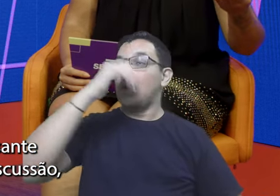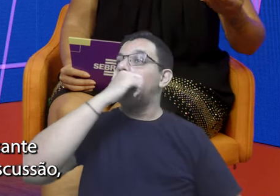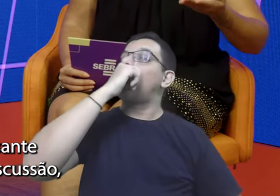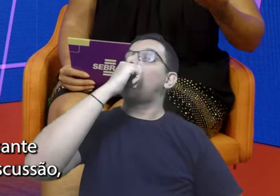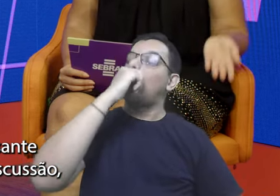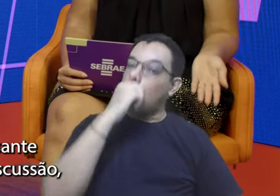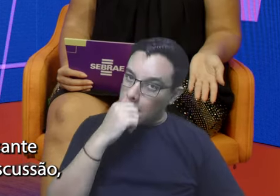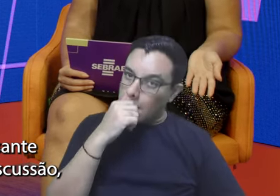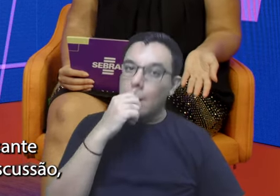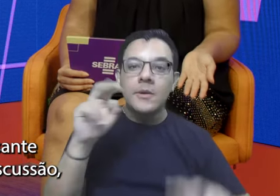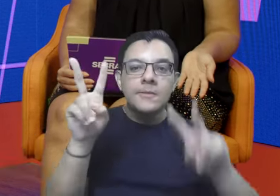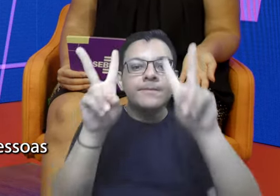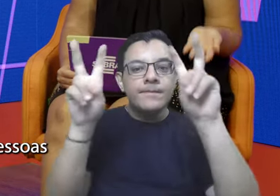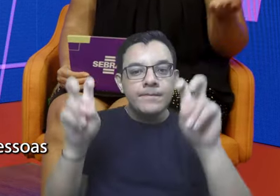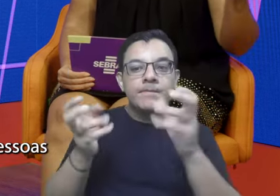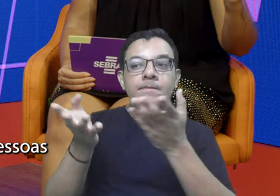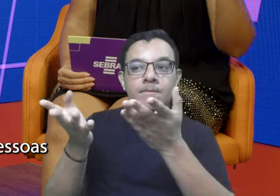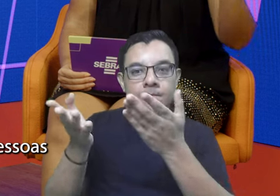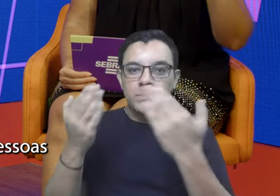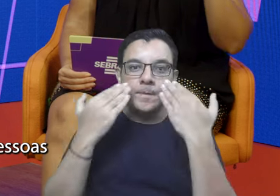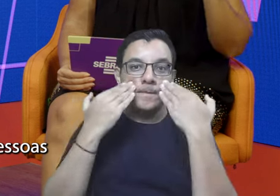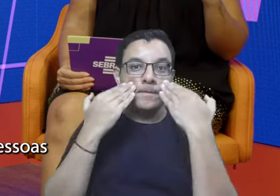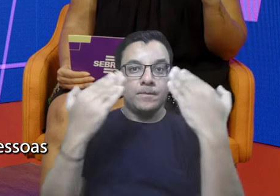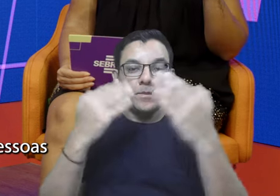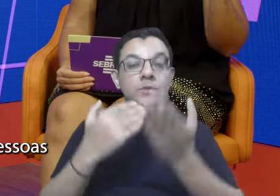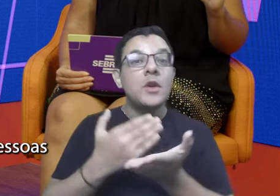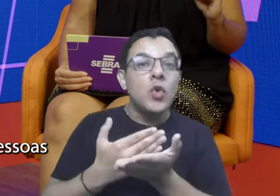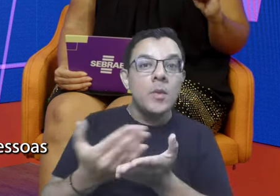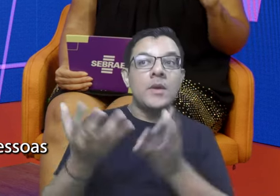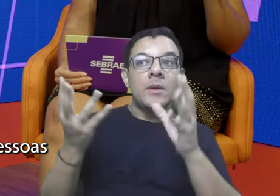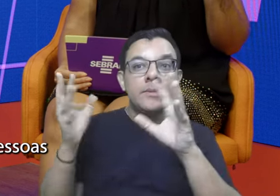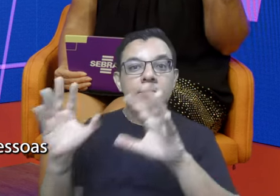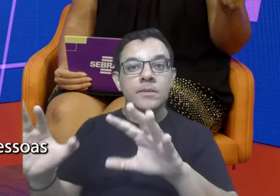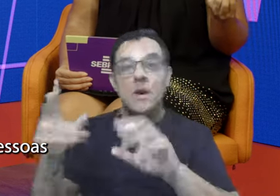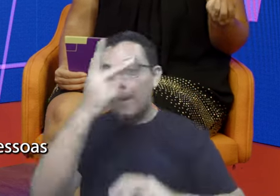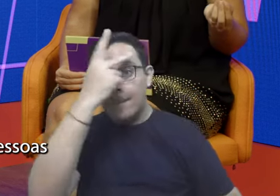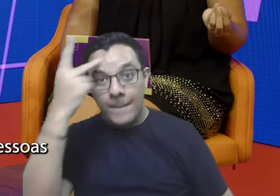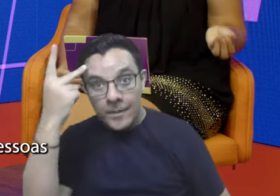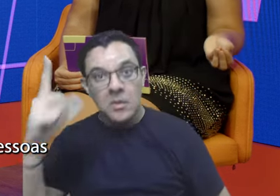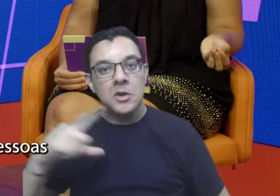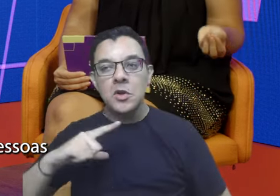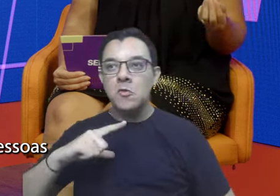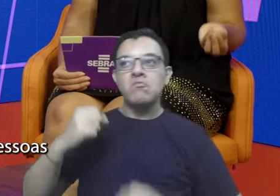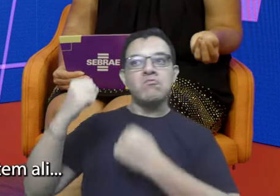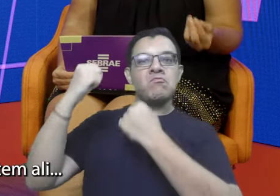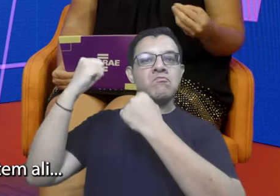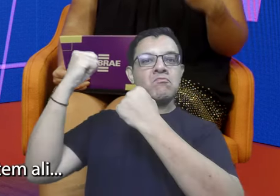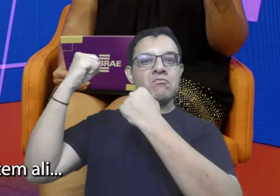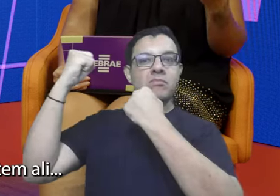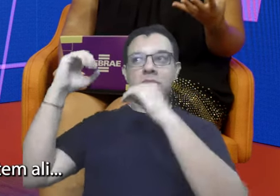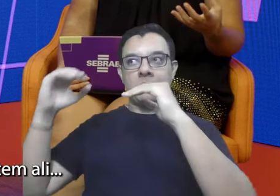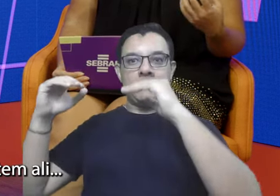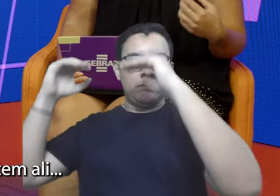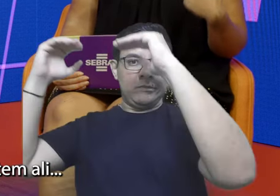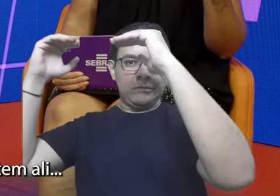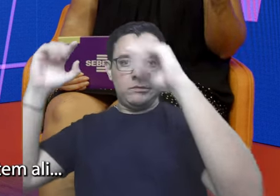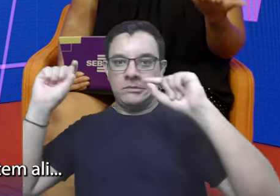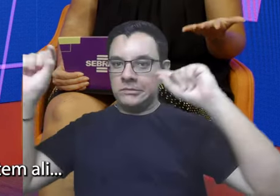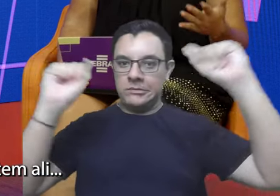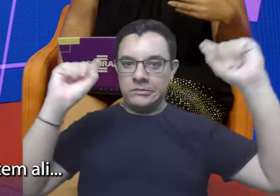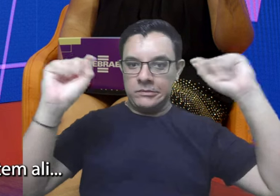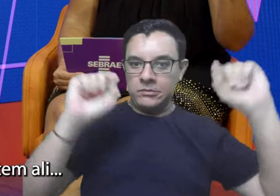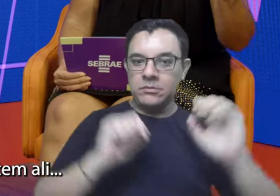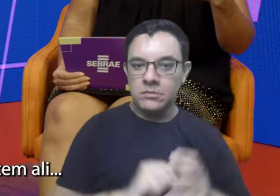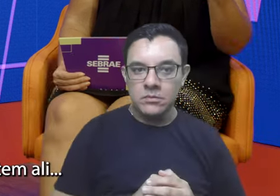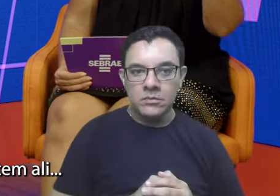luz a essa discussão porque começou a impactar pessoas que tê que detém o poder né que tão com que tem lugar